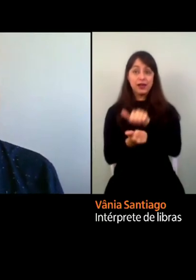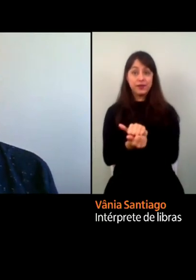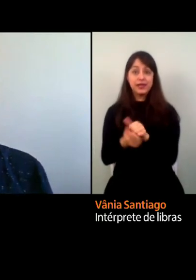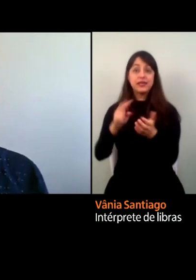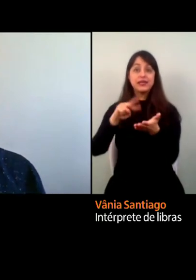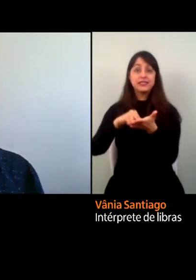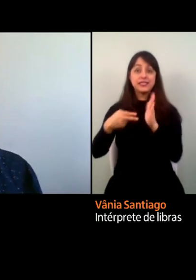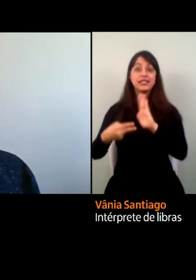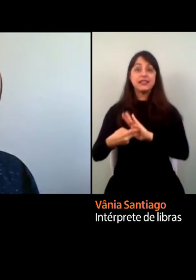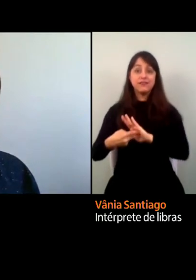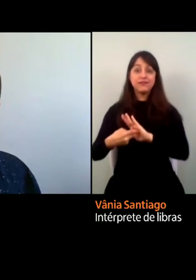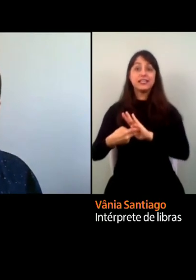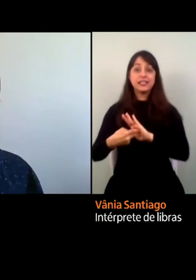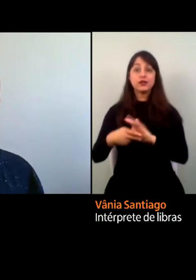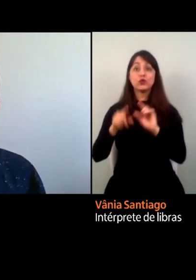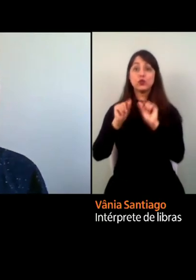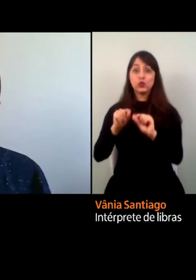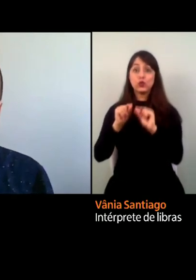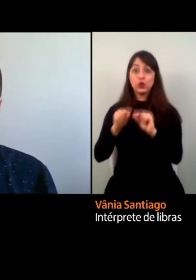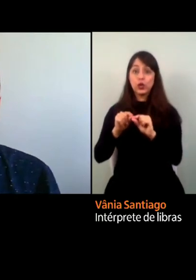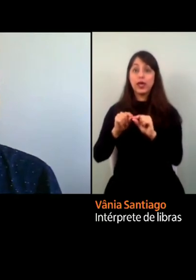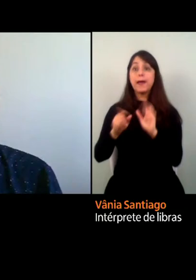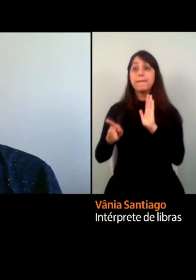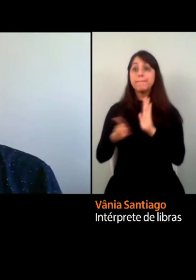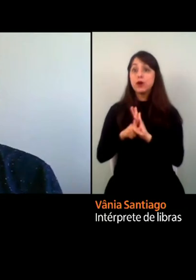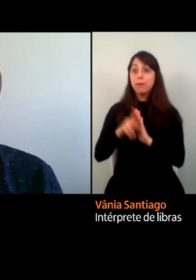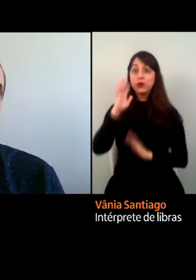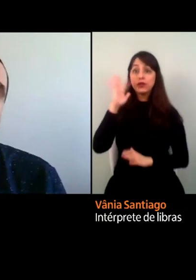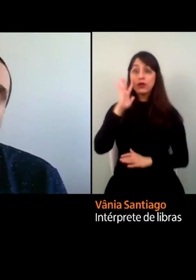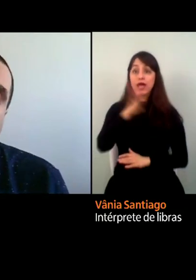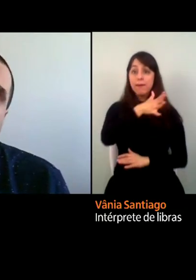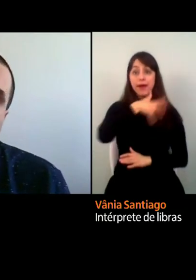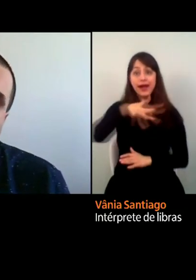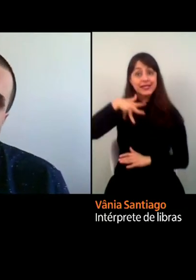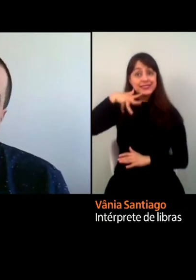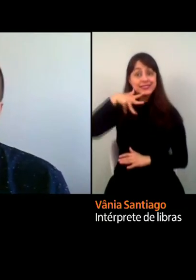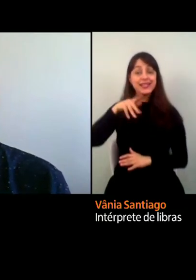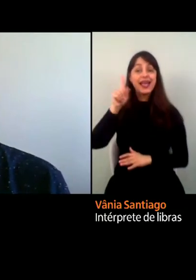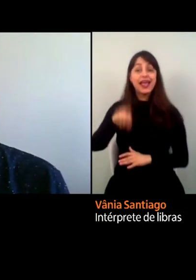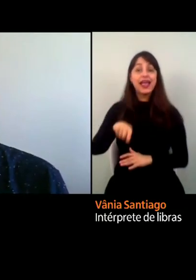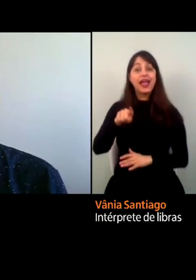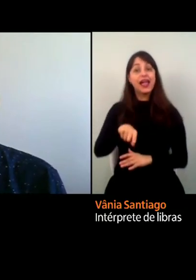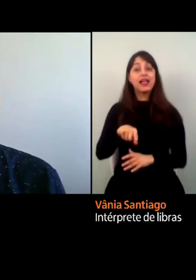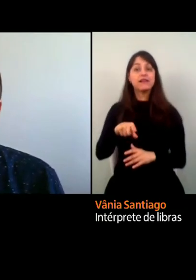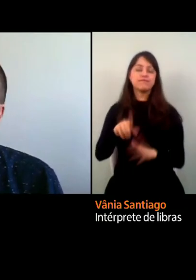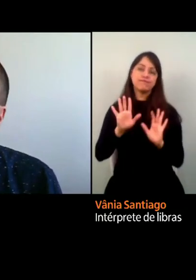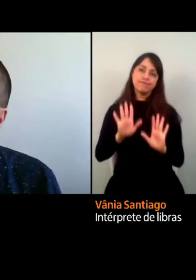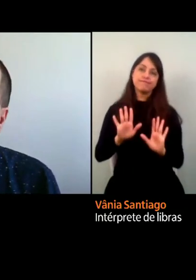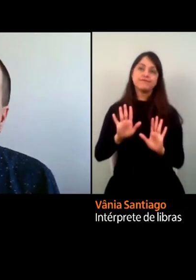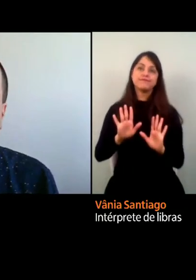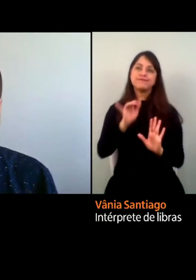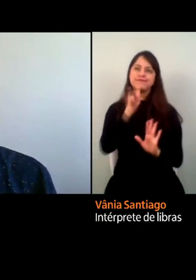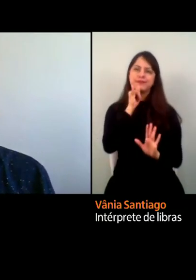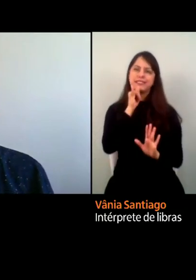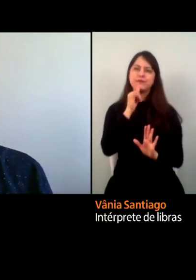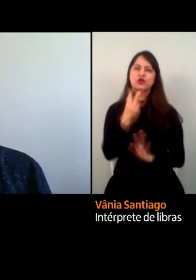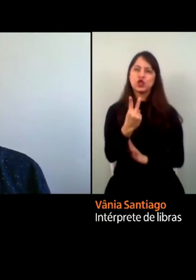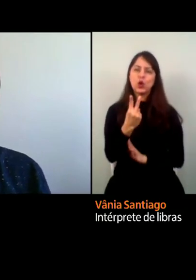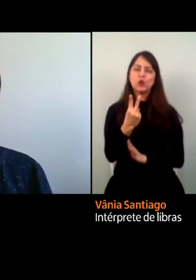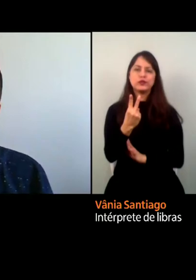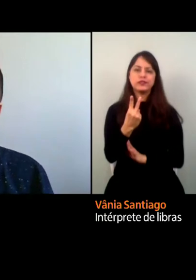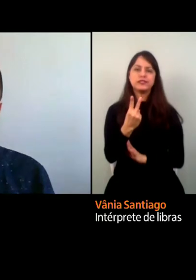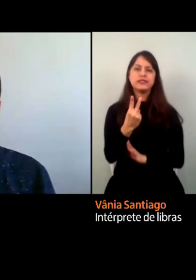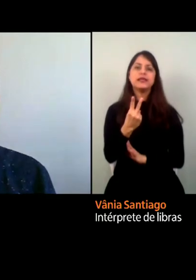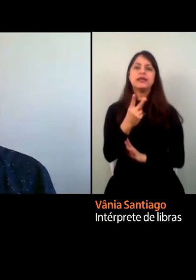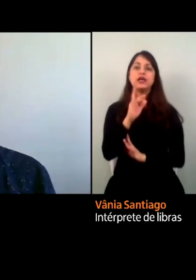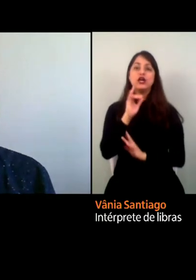reprodução. Eu gostaria de citar dois exemplos de documentários brasileiros que ficaram inacabados e